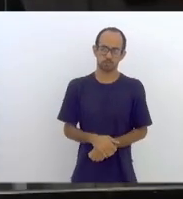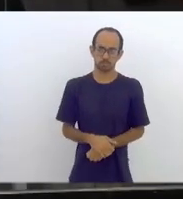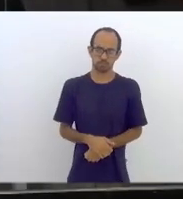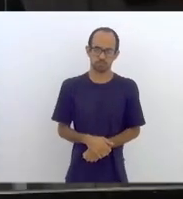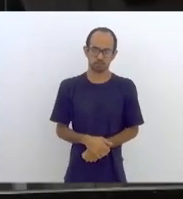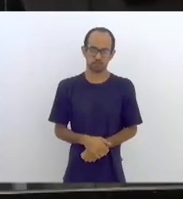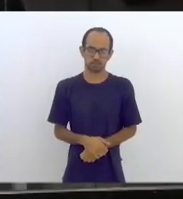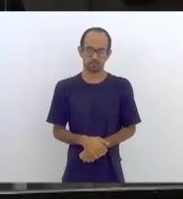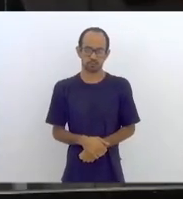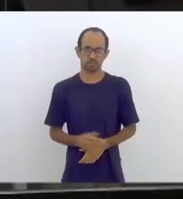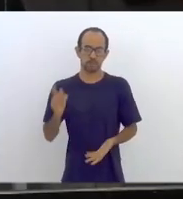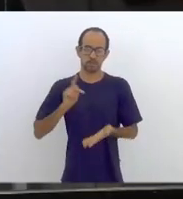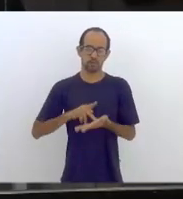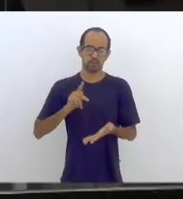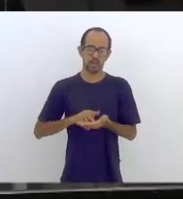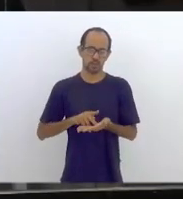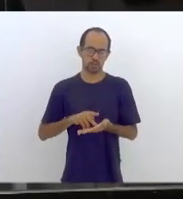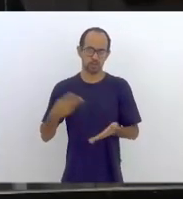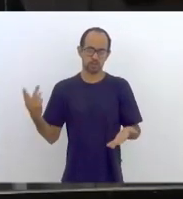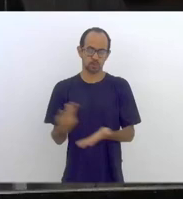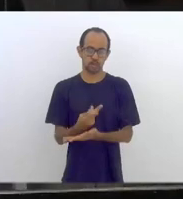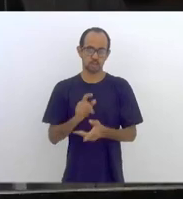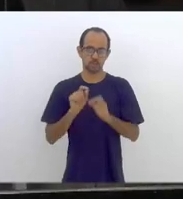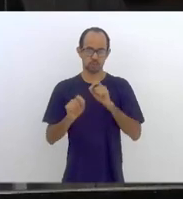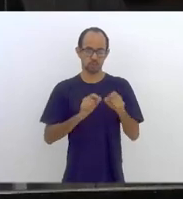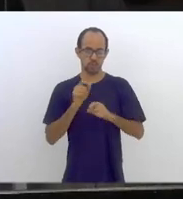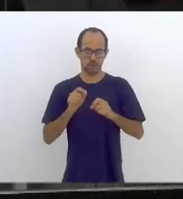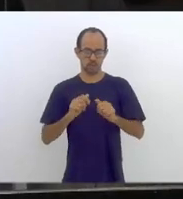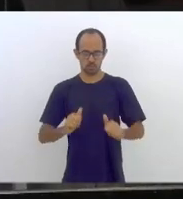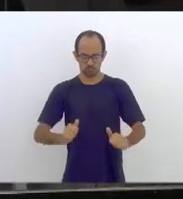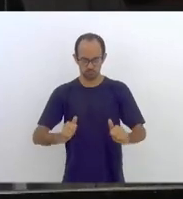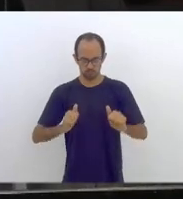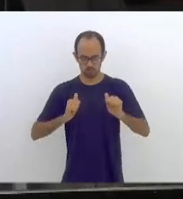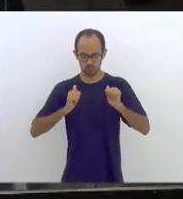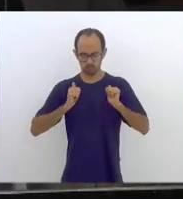a verdade é que o acovardamento